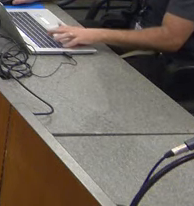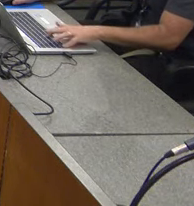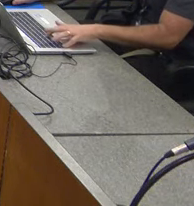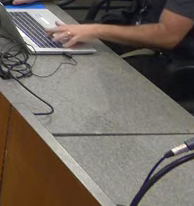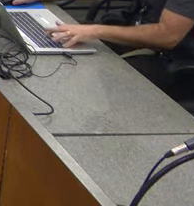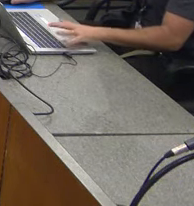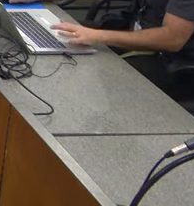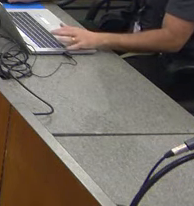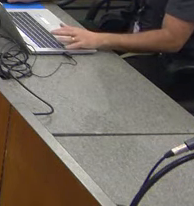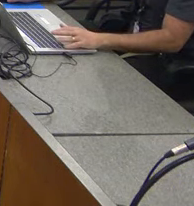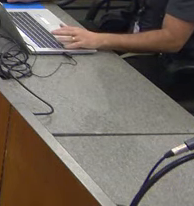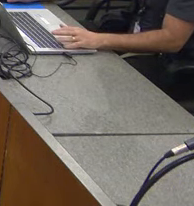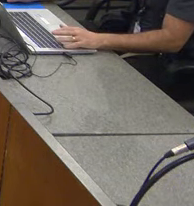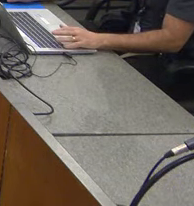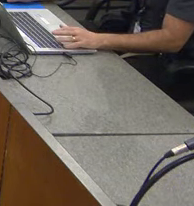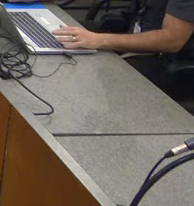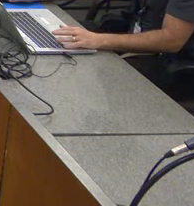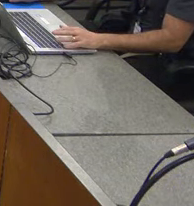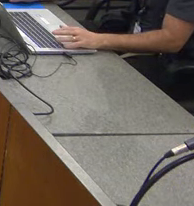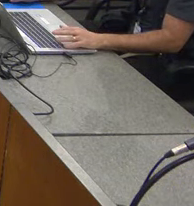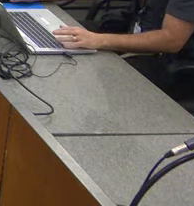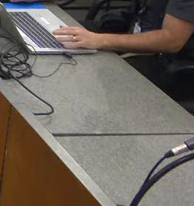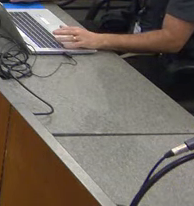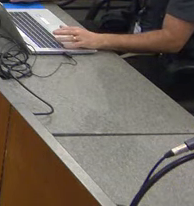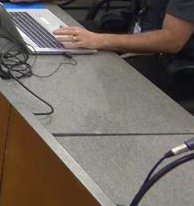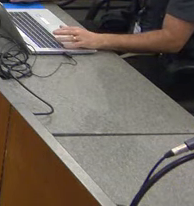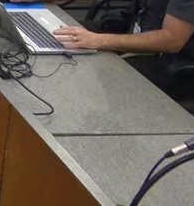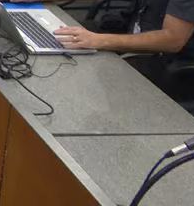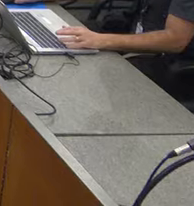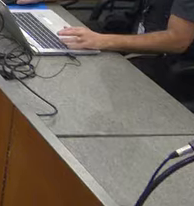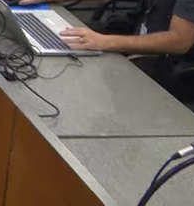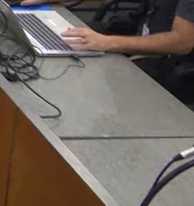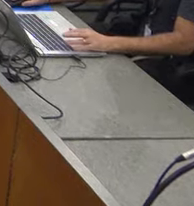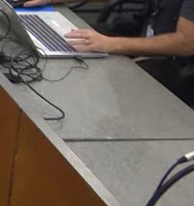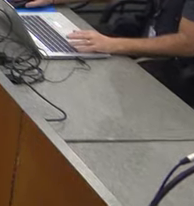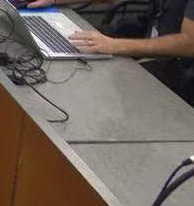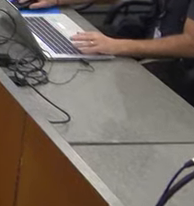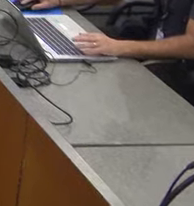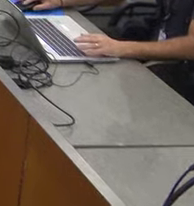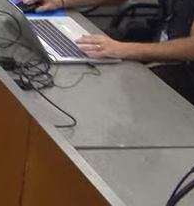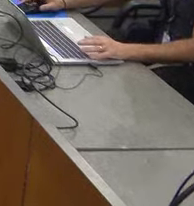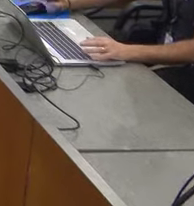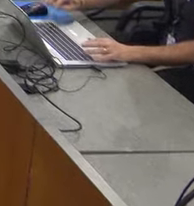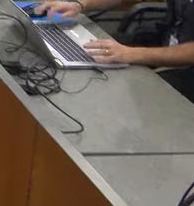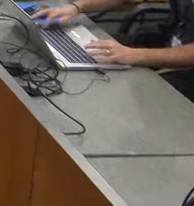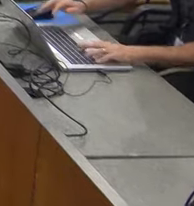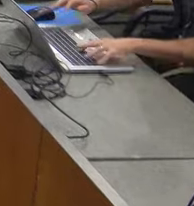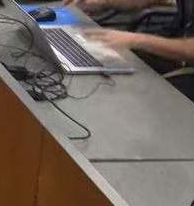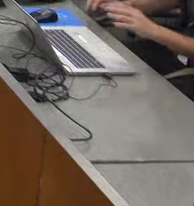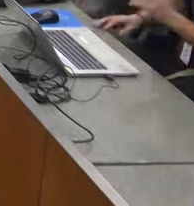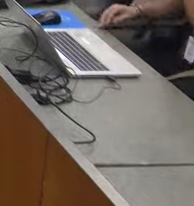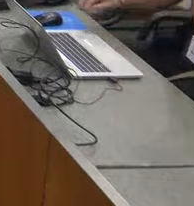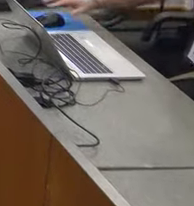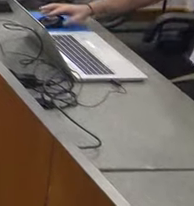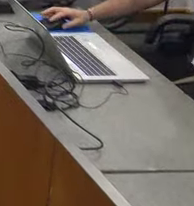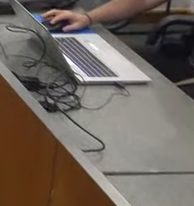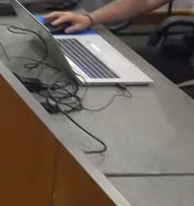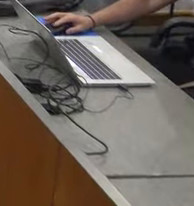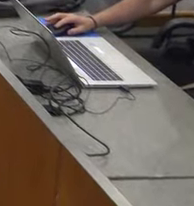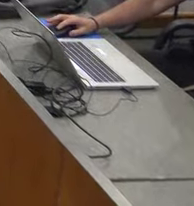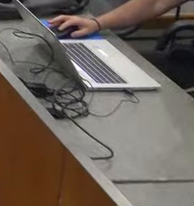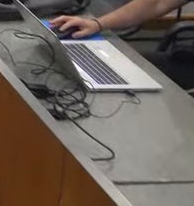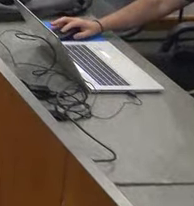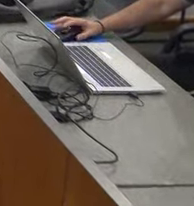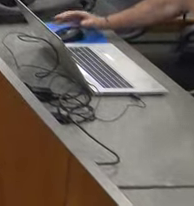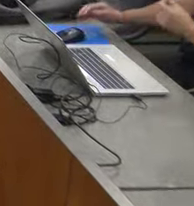Assembleia fiscaliza a prestação de contas da segunda sessão Legislativa ordinária da 20ª